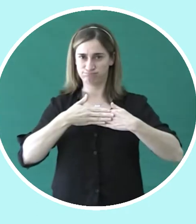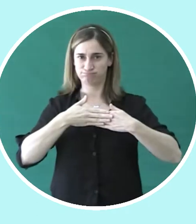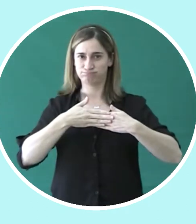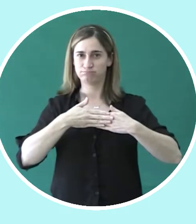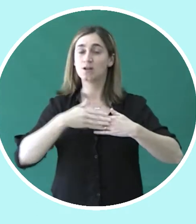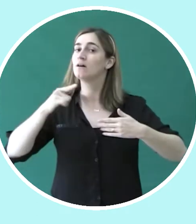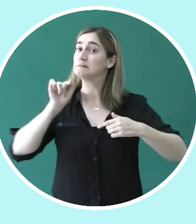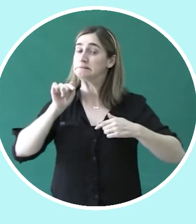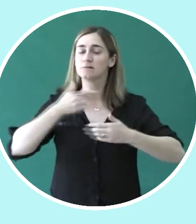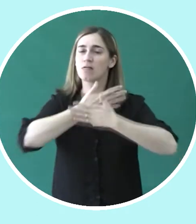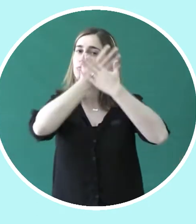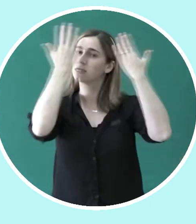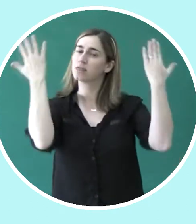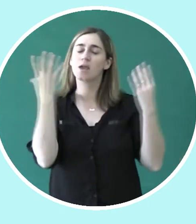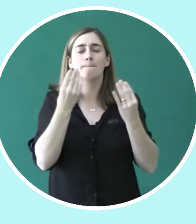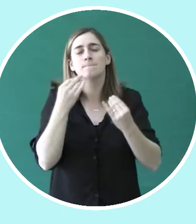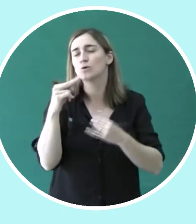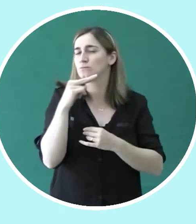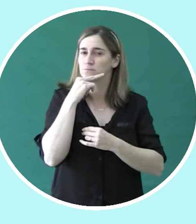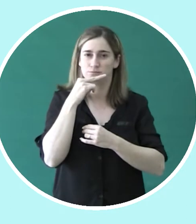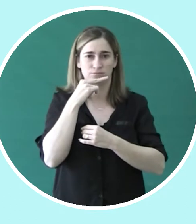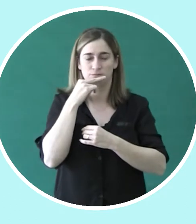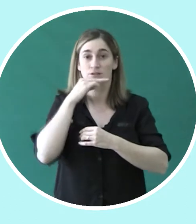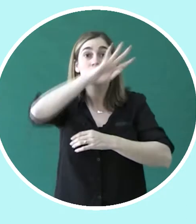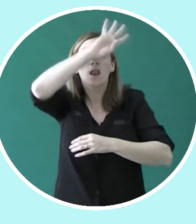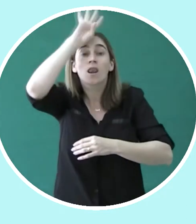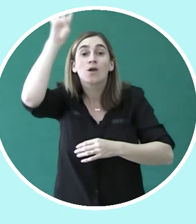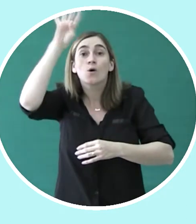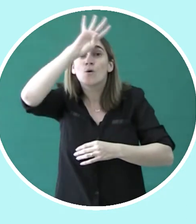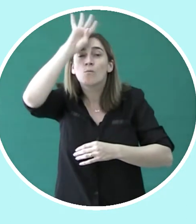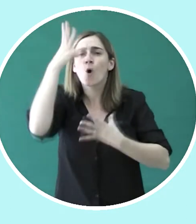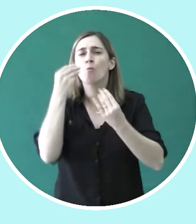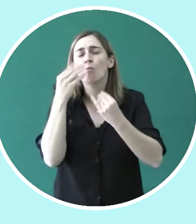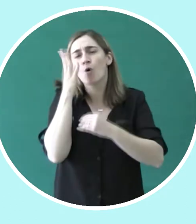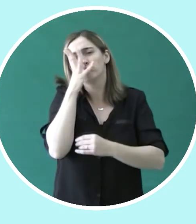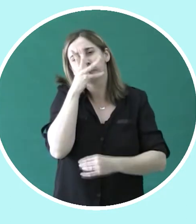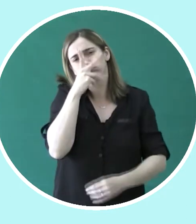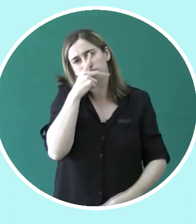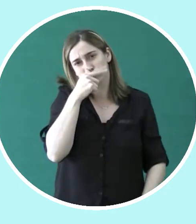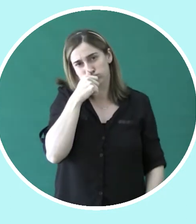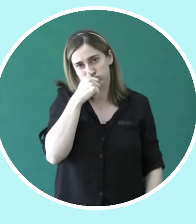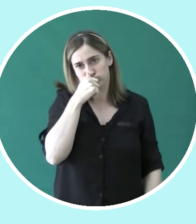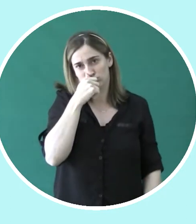dia tristíssimo e Leopoldo sentiu-se muito infeliz.